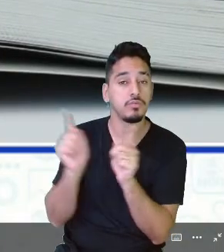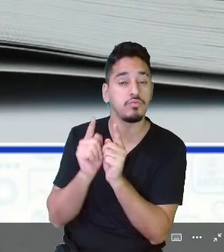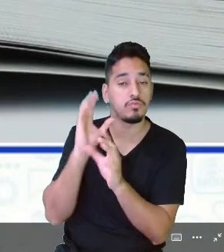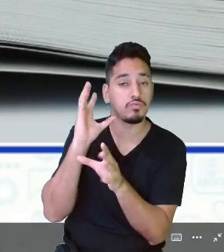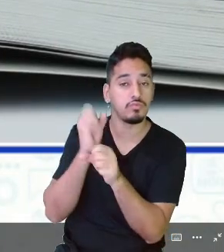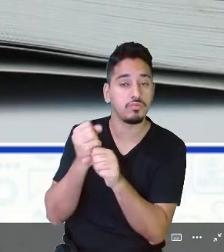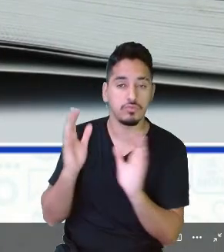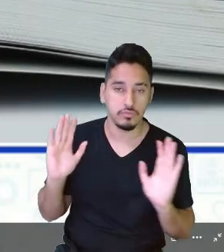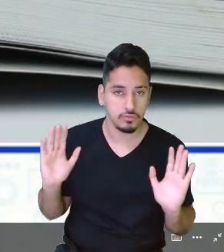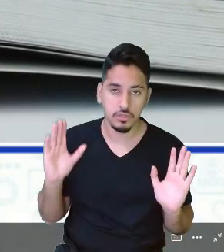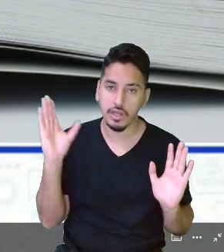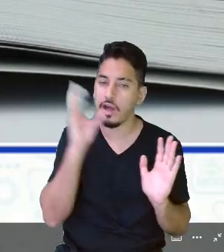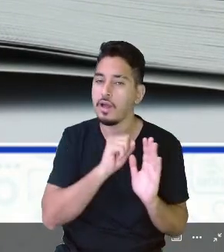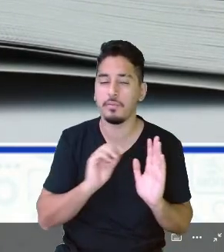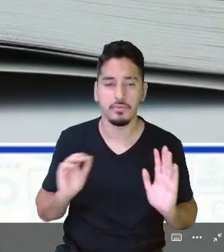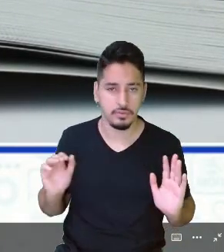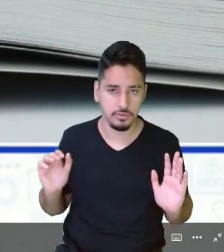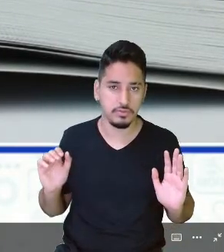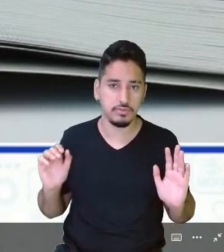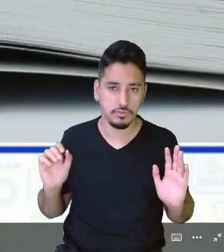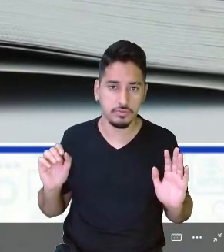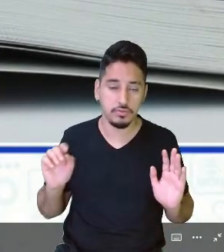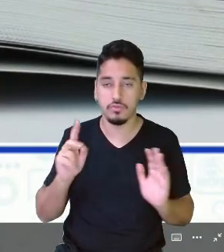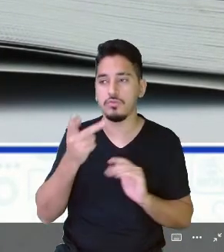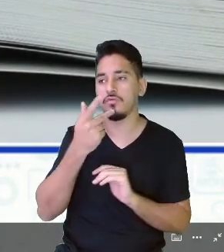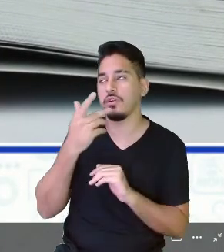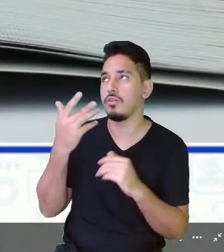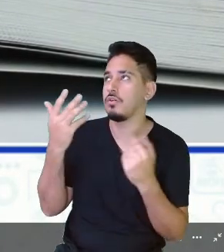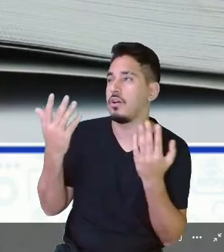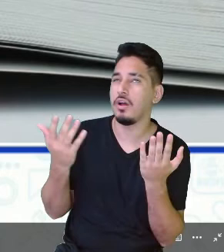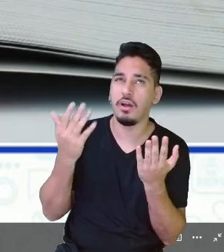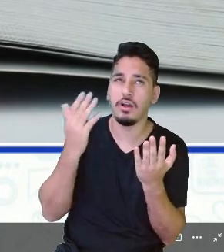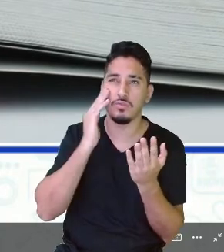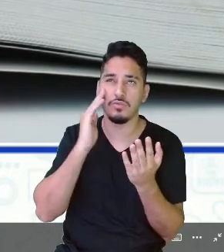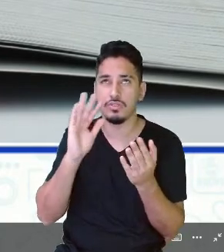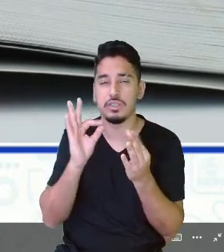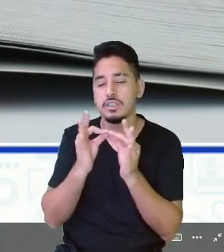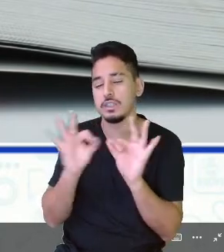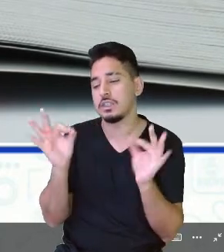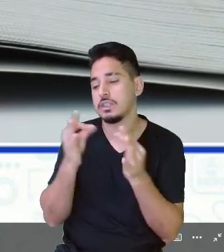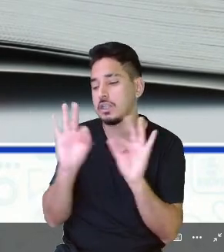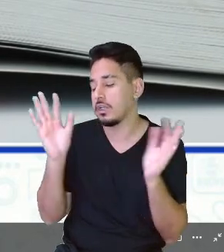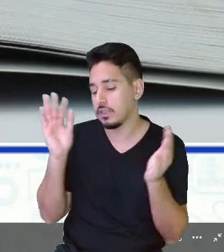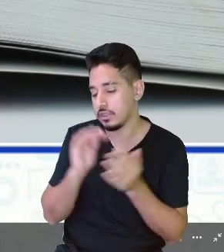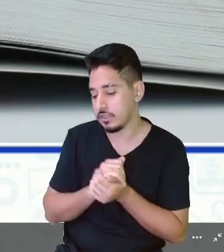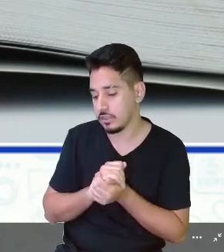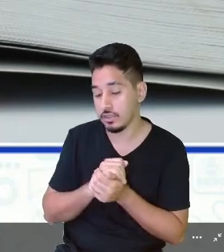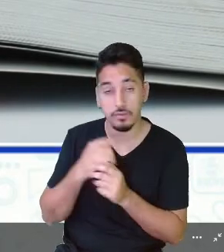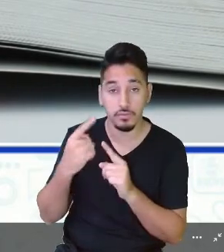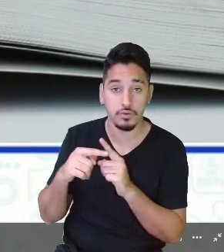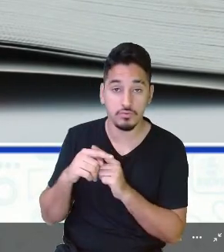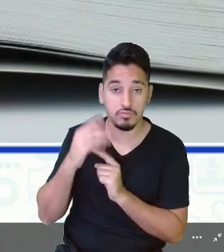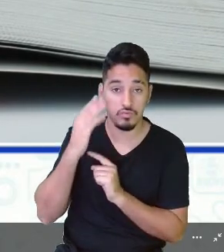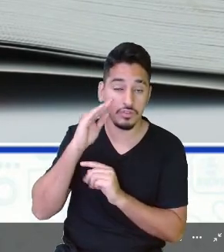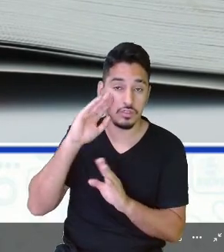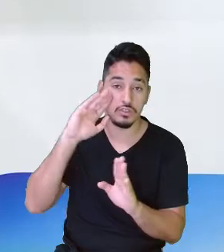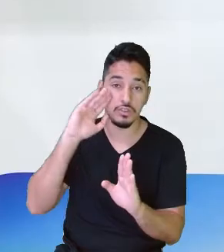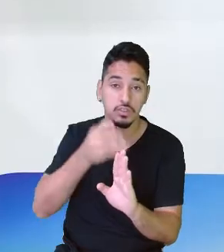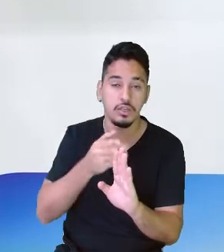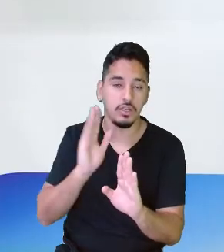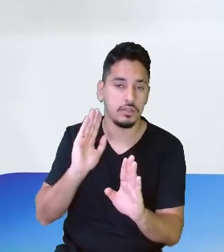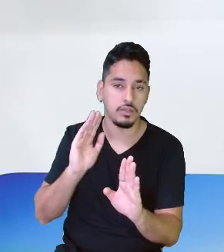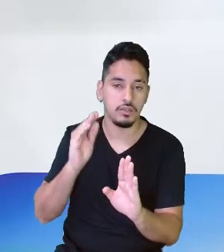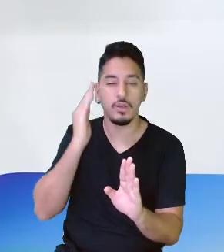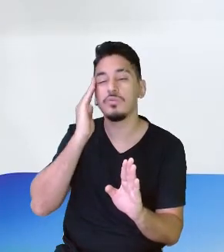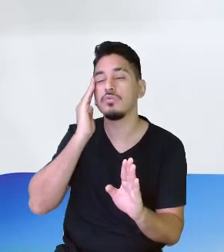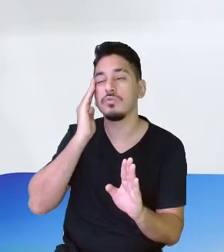de alguma coisa, um resumo. Então, quando eu digo, eu não sei ser sintética, quer dizer que eu não sei ser direta, quer dizer que eu não sei